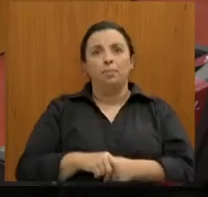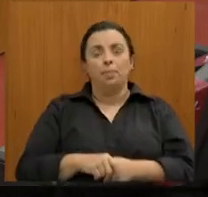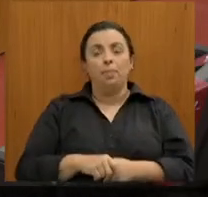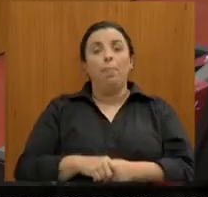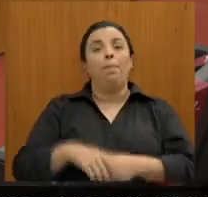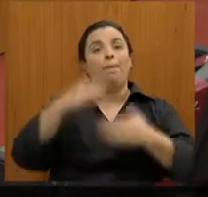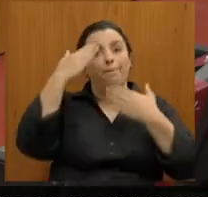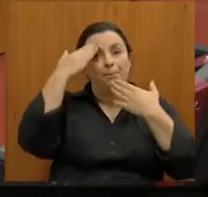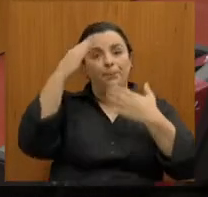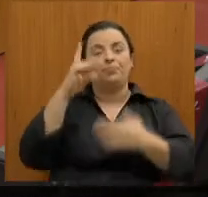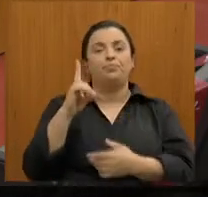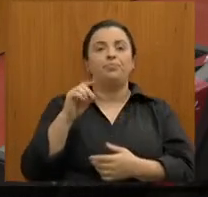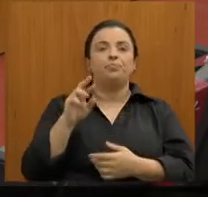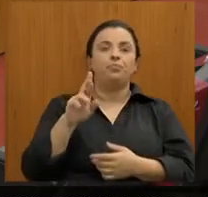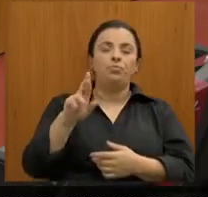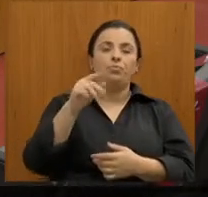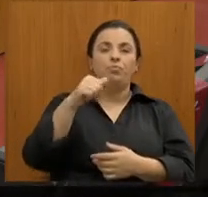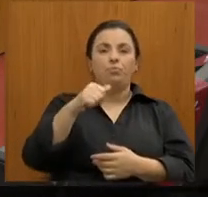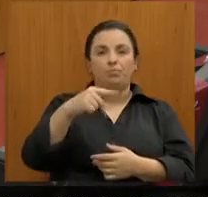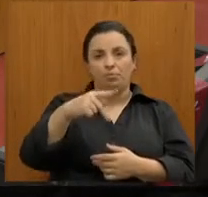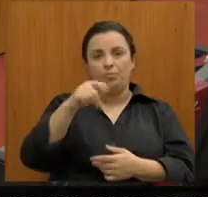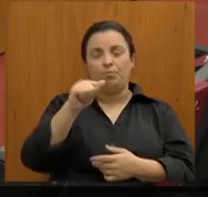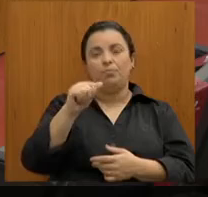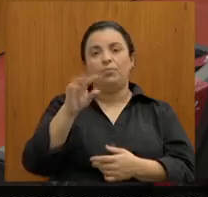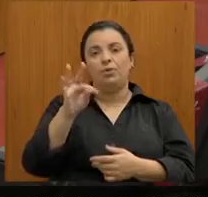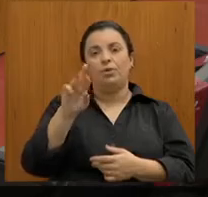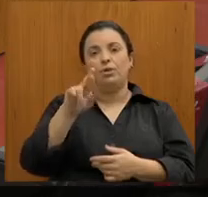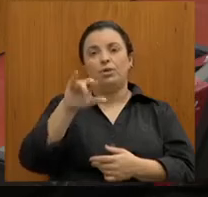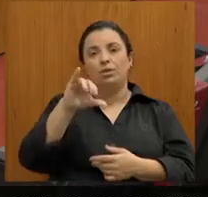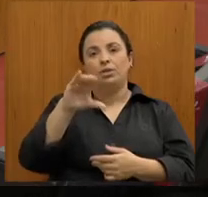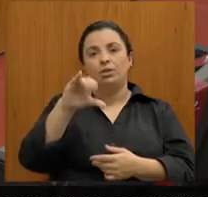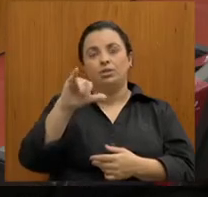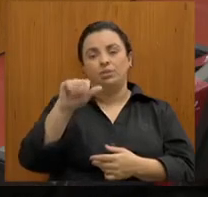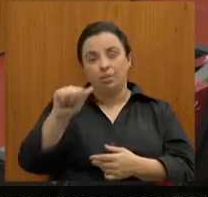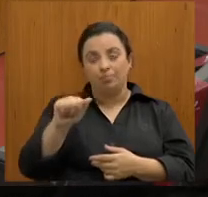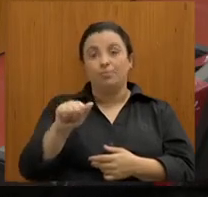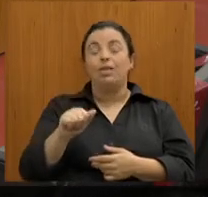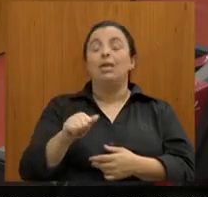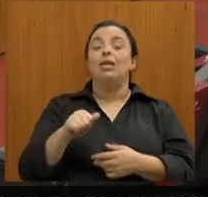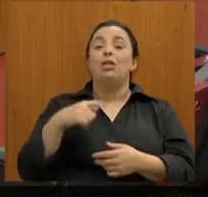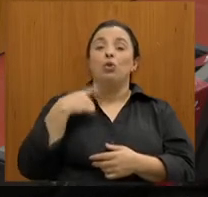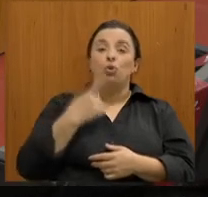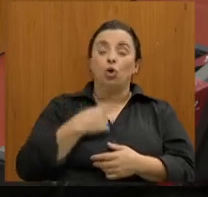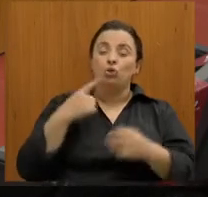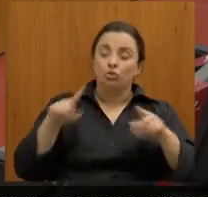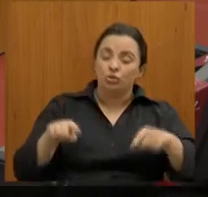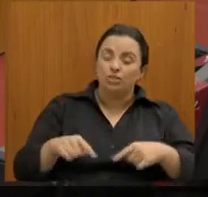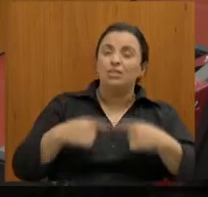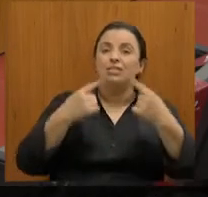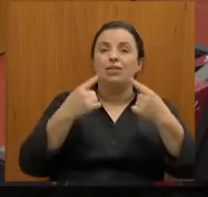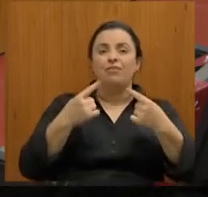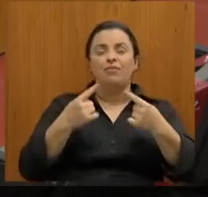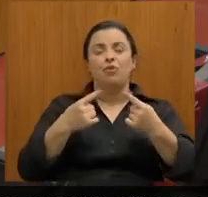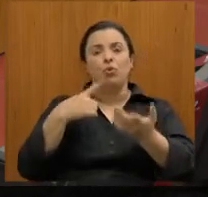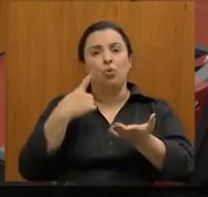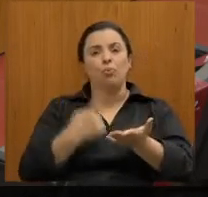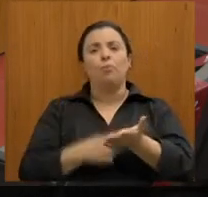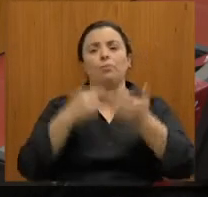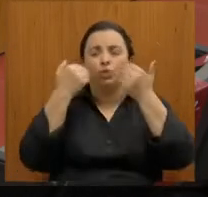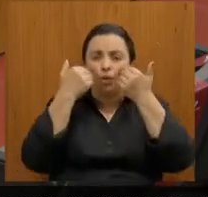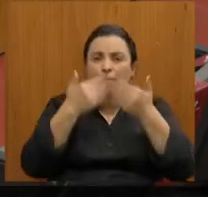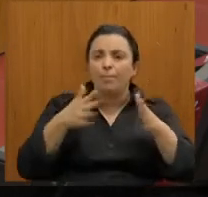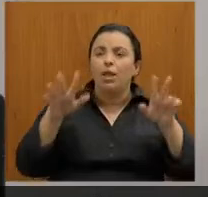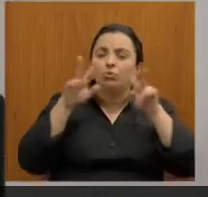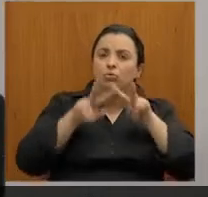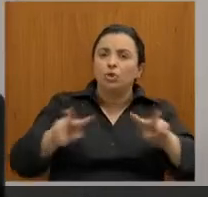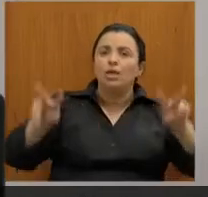Dra Patricia vamos cumprindo aqui né o nosso desafio e o compromisso de ampliar os Olhares Sobre